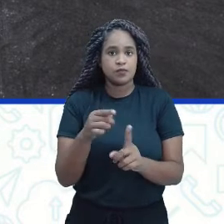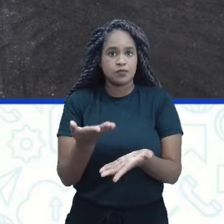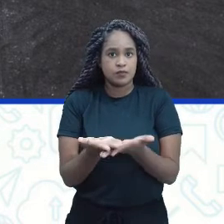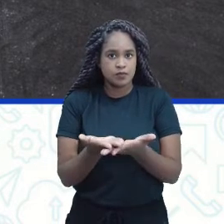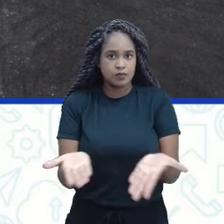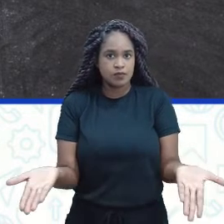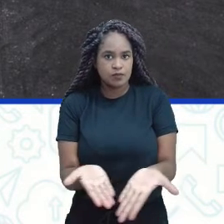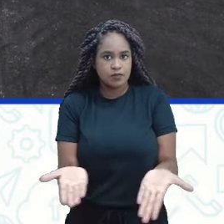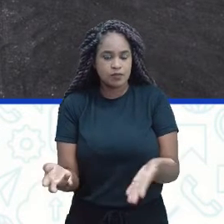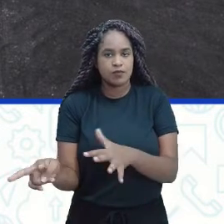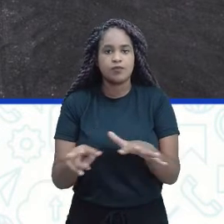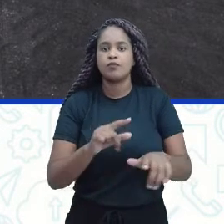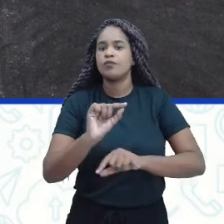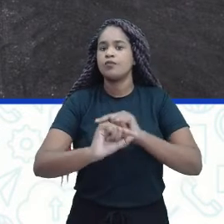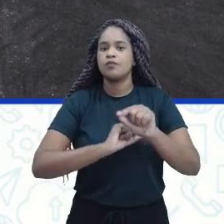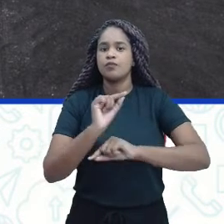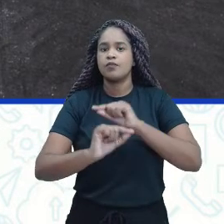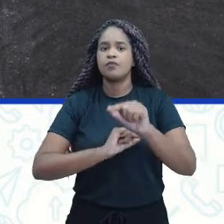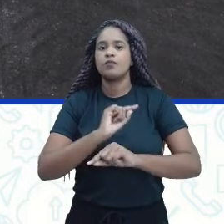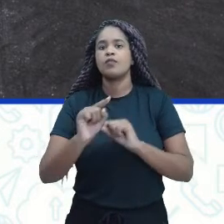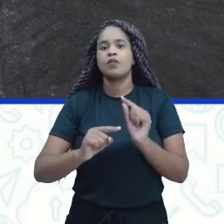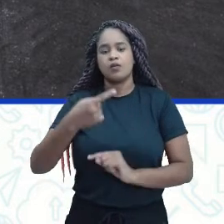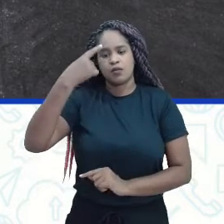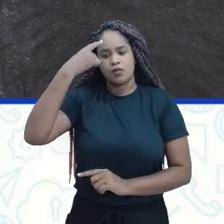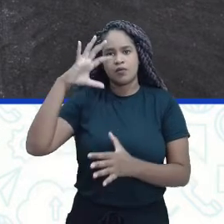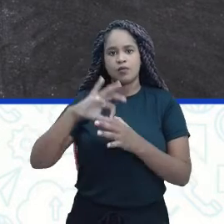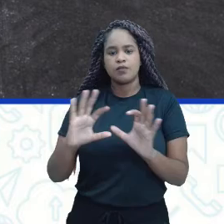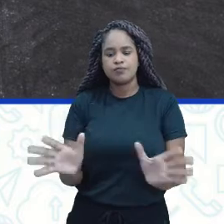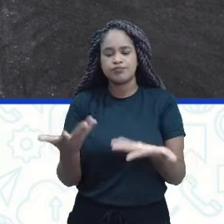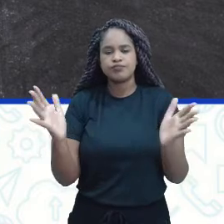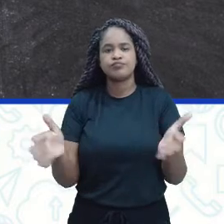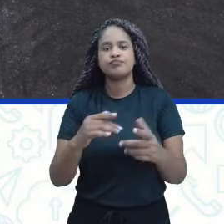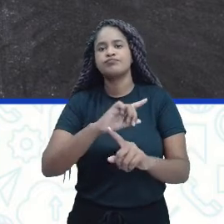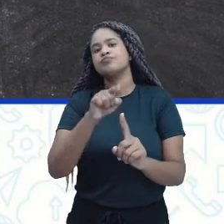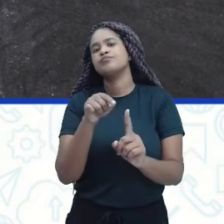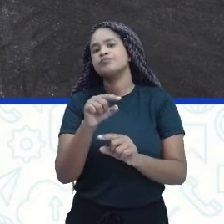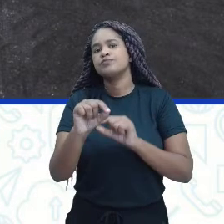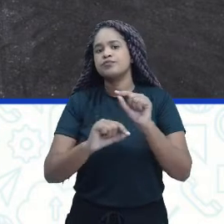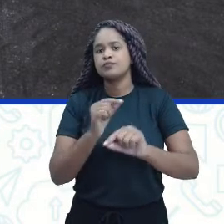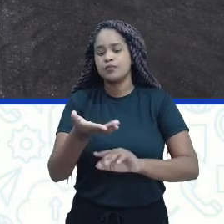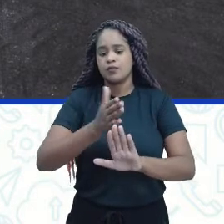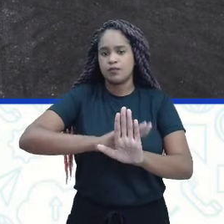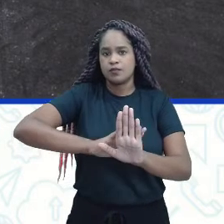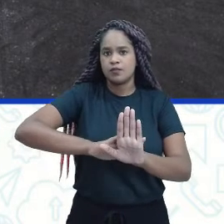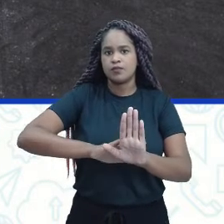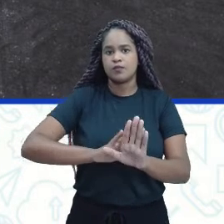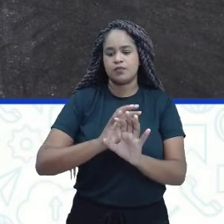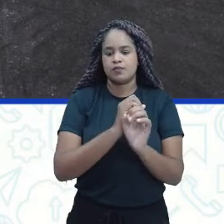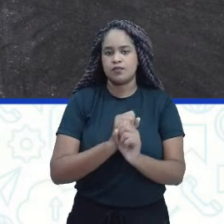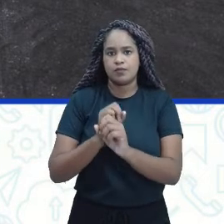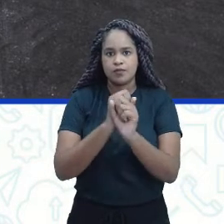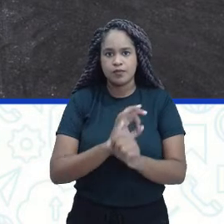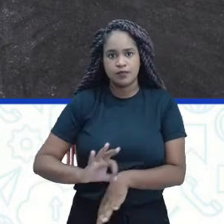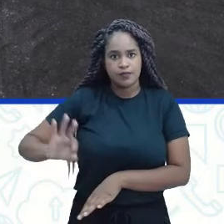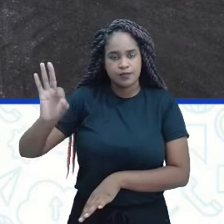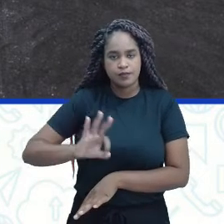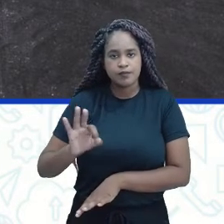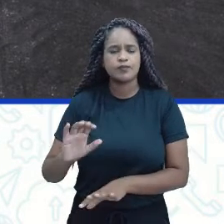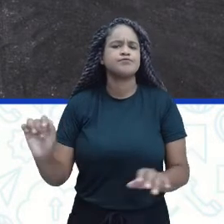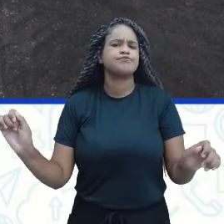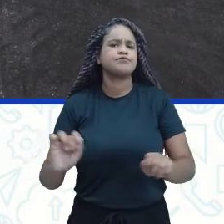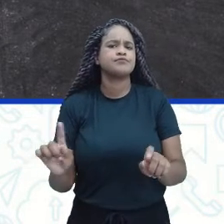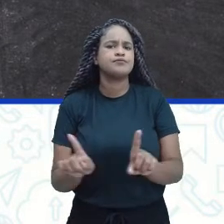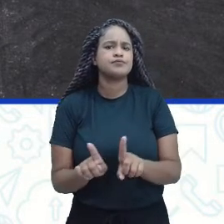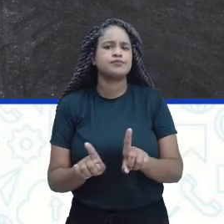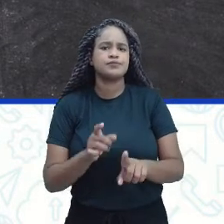menos nessa semana, é trabalhar esse raciocínio lógico inicialmente por trás do cálculo da porcentagem, né? Claro que a gente pode utilizar,